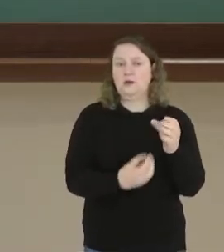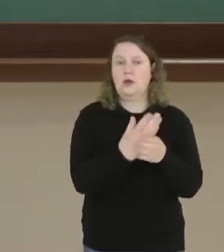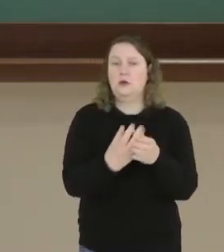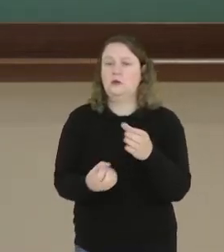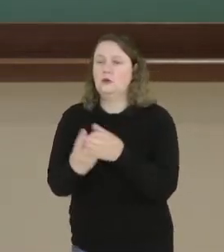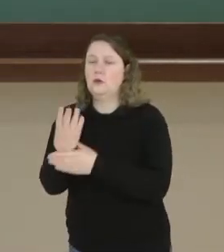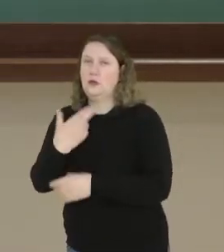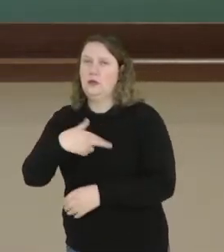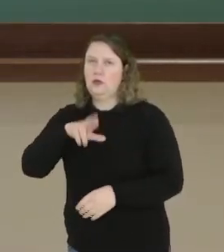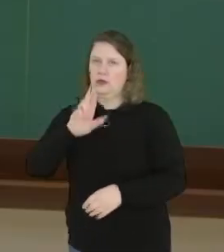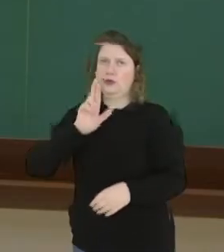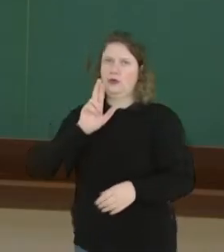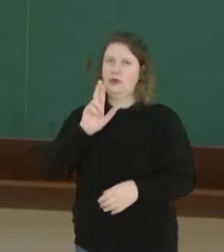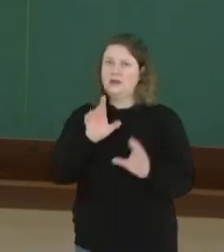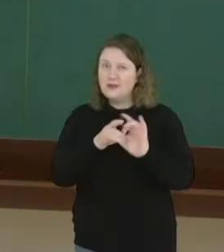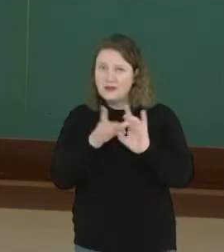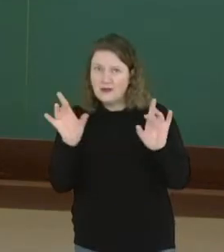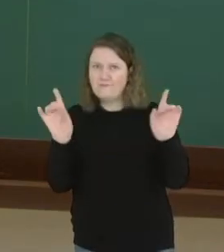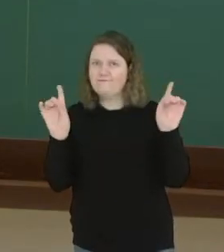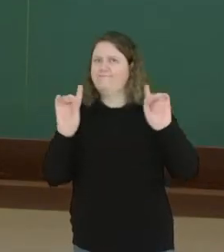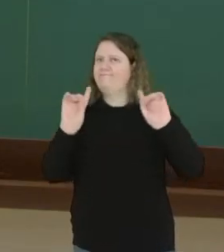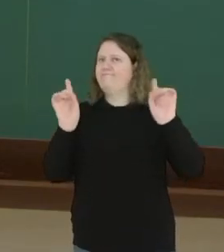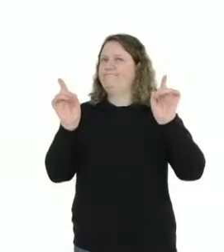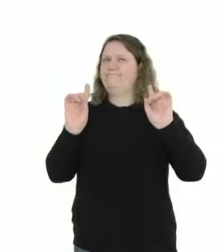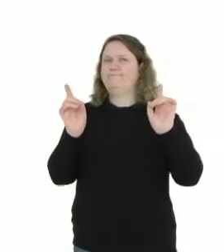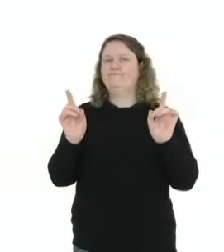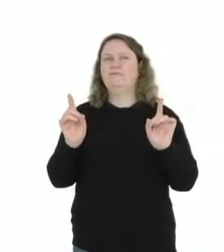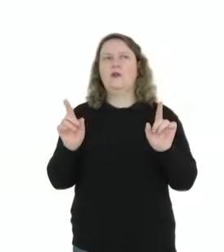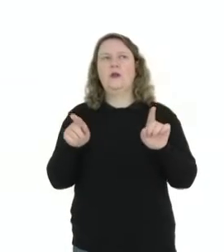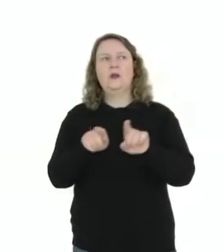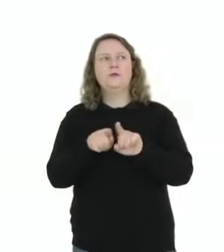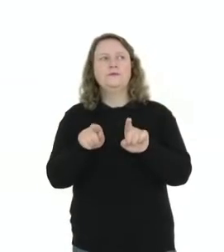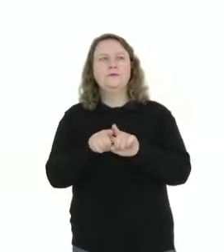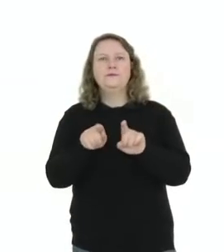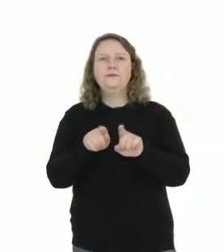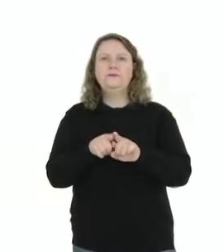religiões. Para resolver a questão da crise, o